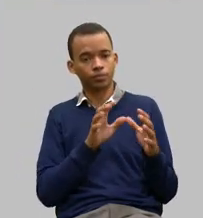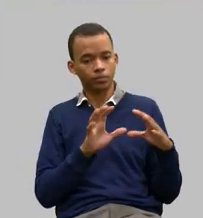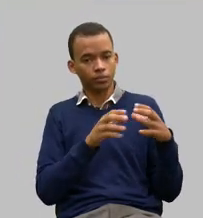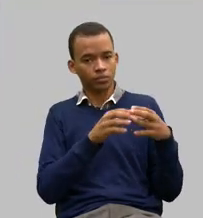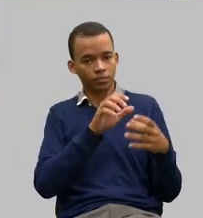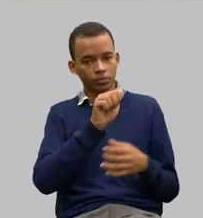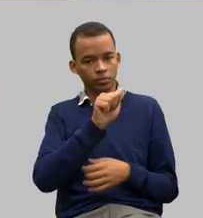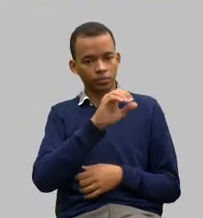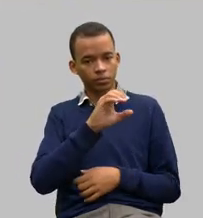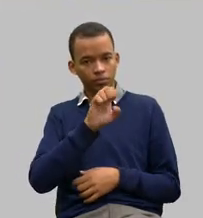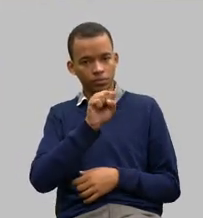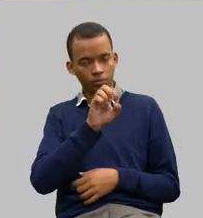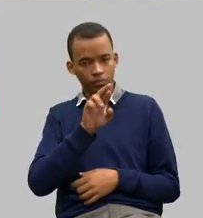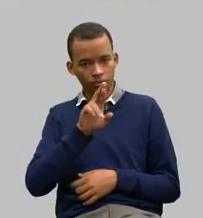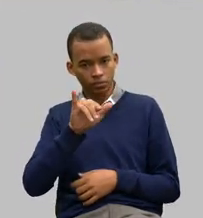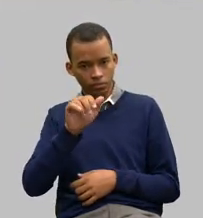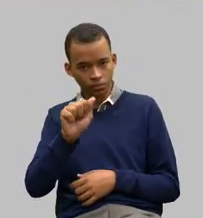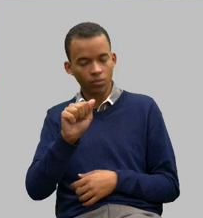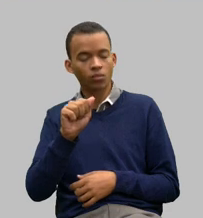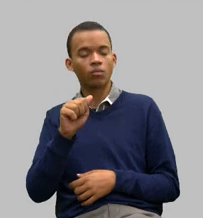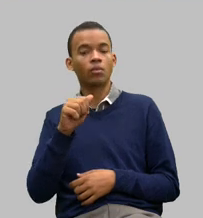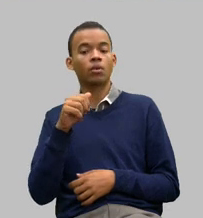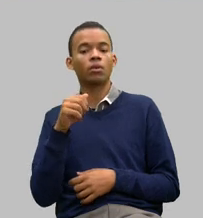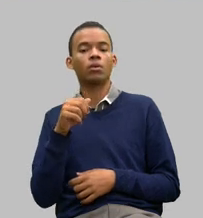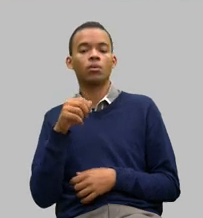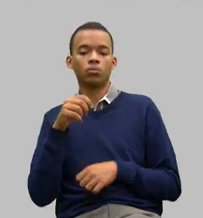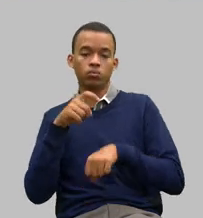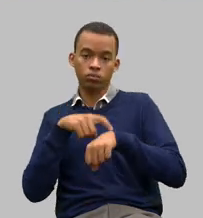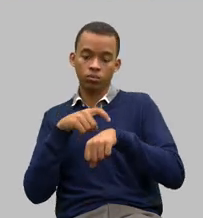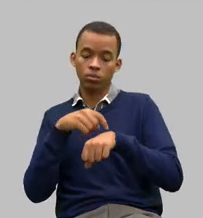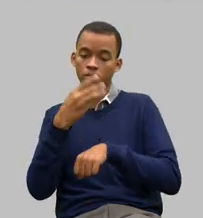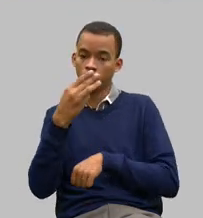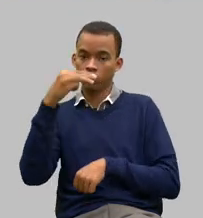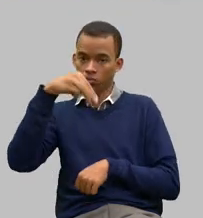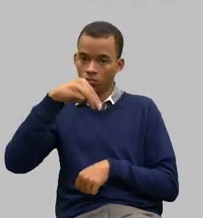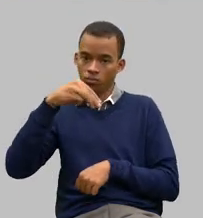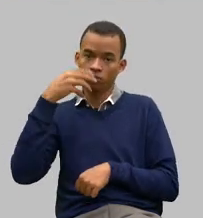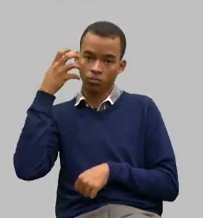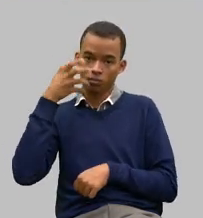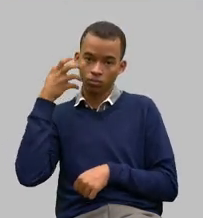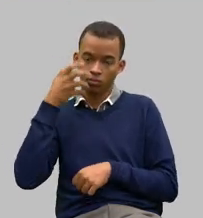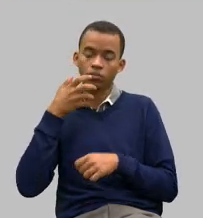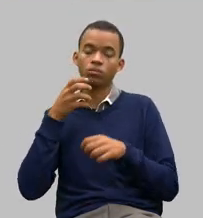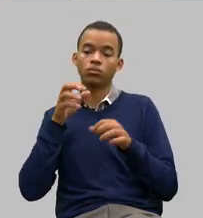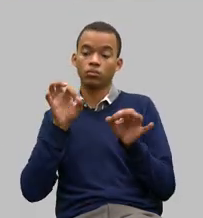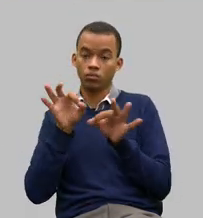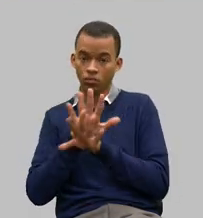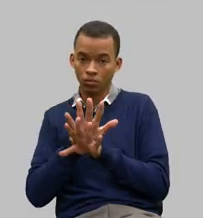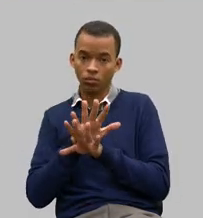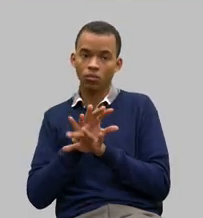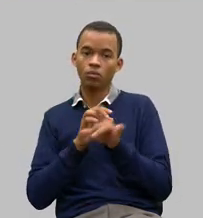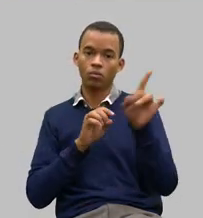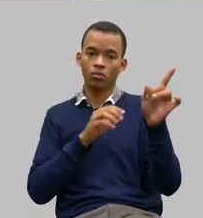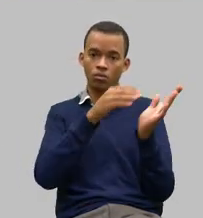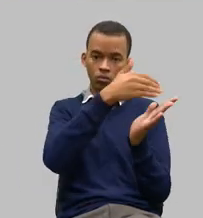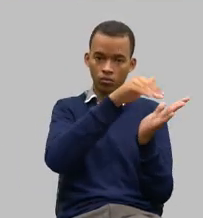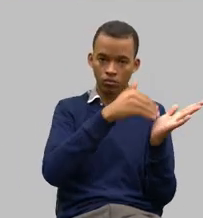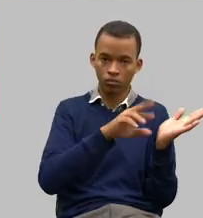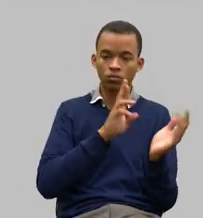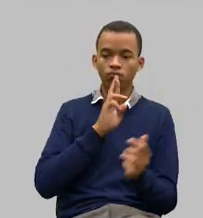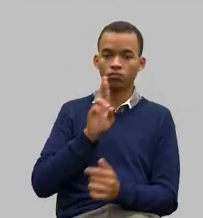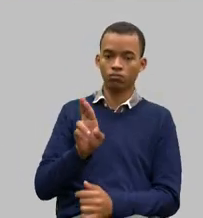fazer uma interpelação pelo prazo de 3 minutos a após cada interpelação a autoridade Estadual disporá de 5 minutos